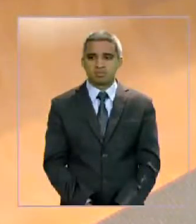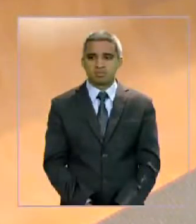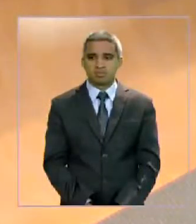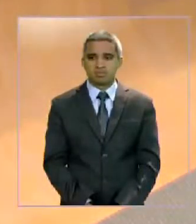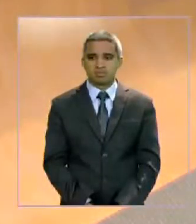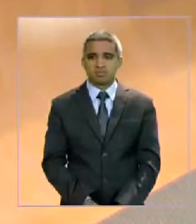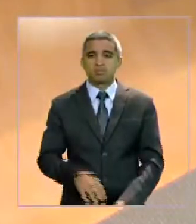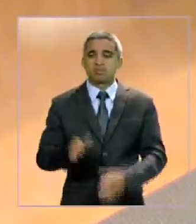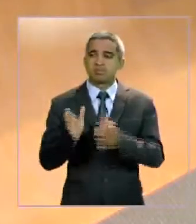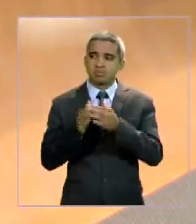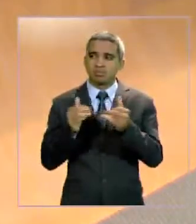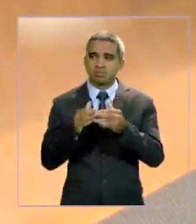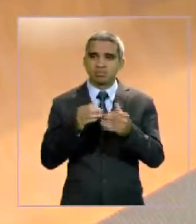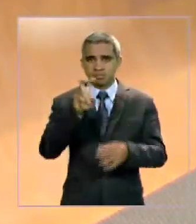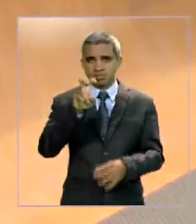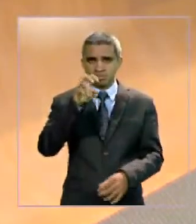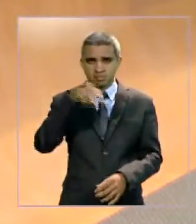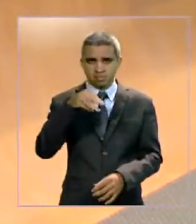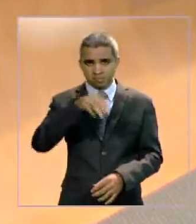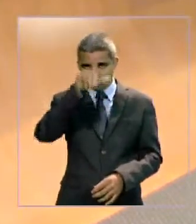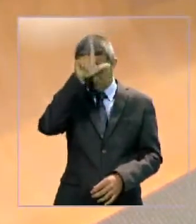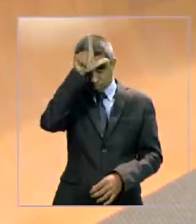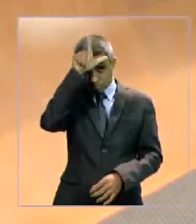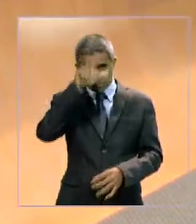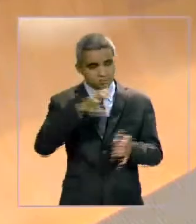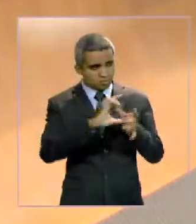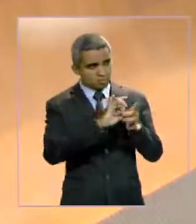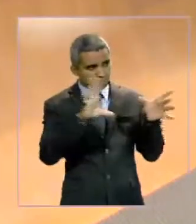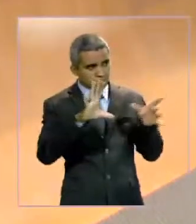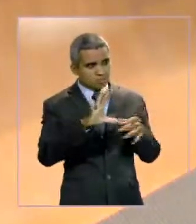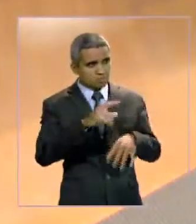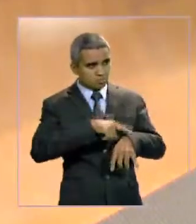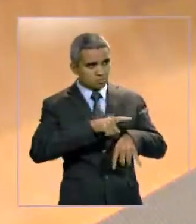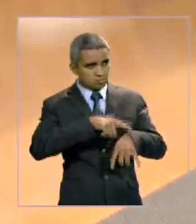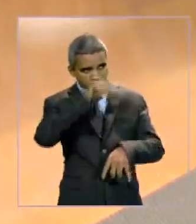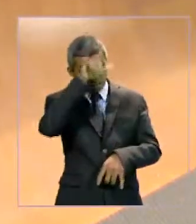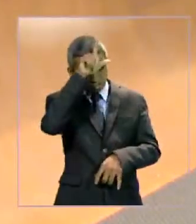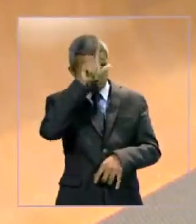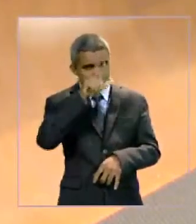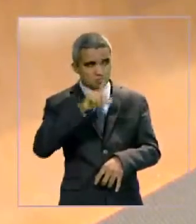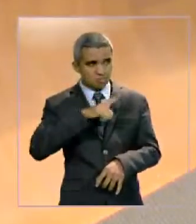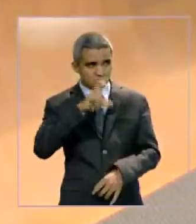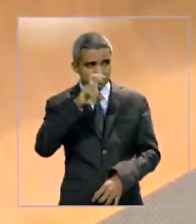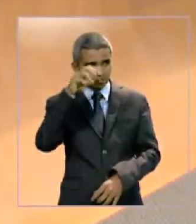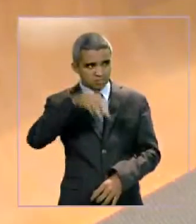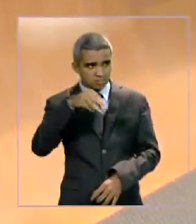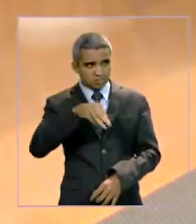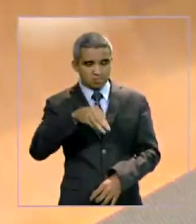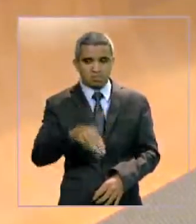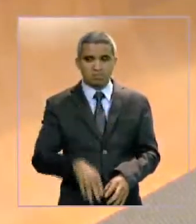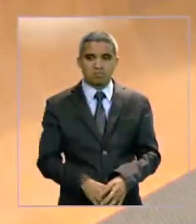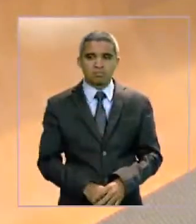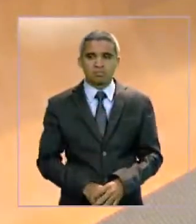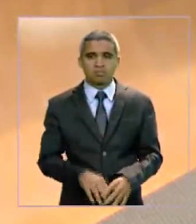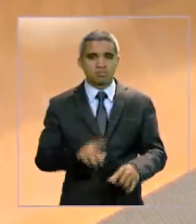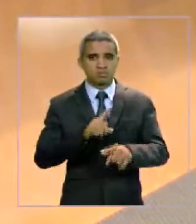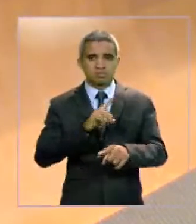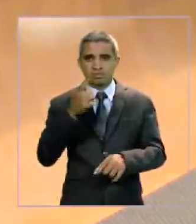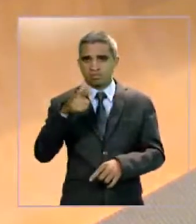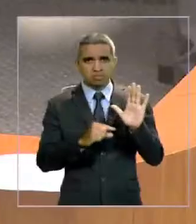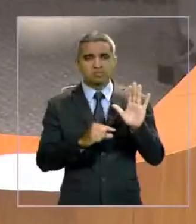E tenho pautado, como já falei, a saúde pública no Estado e no município. E tive